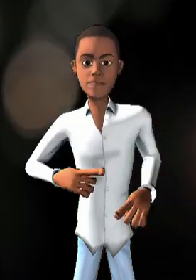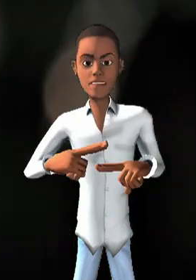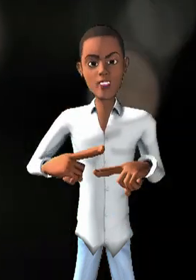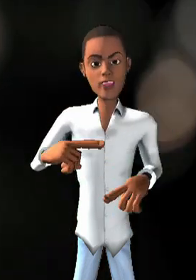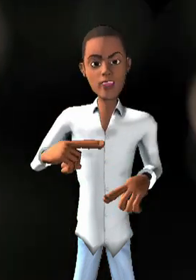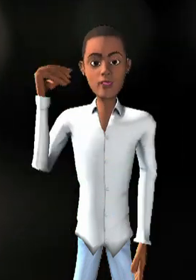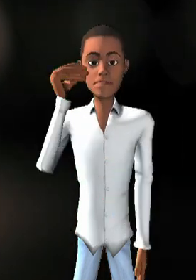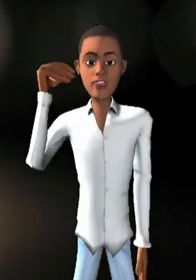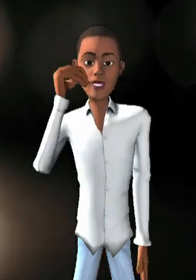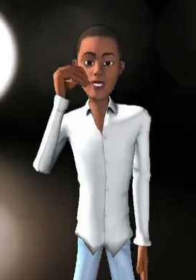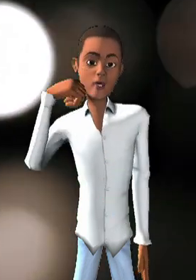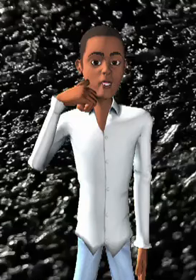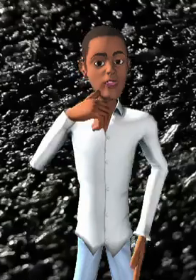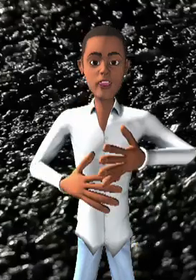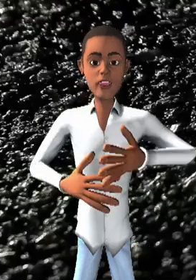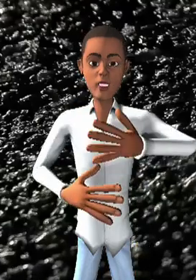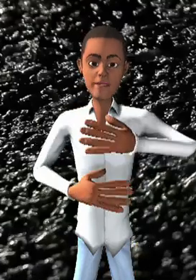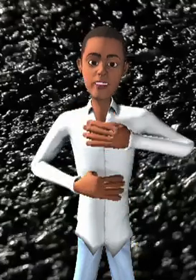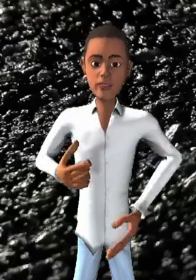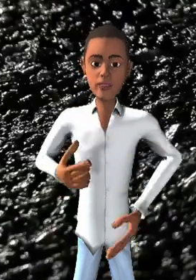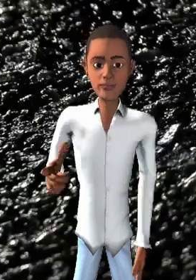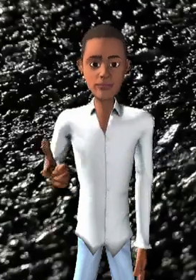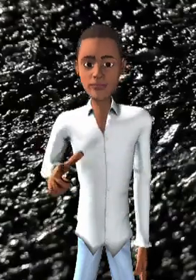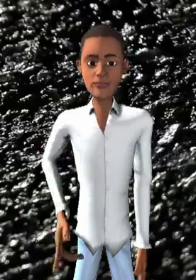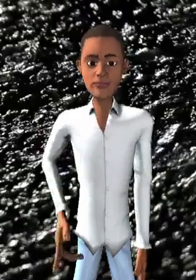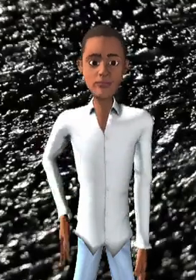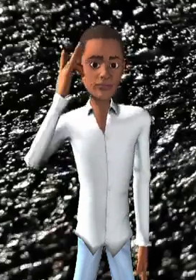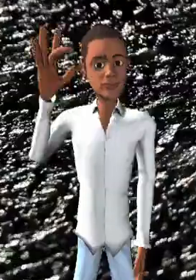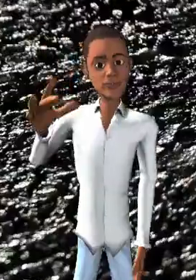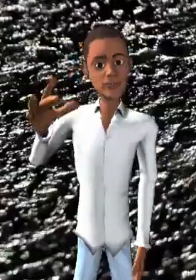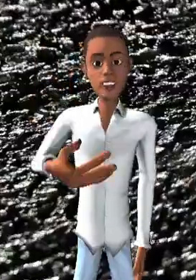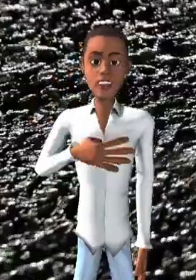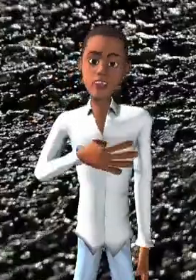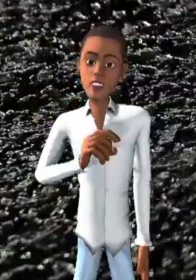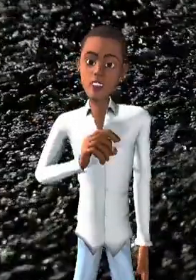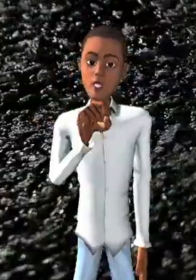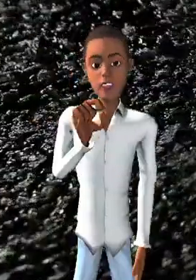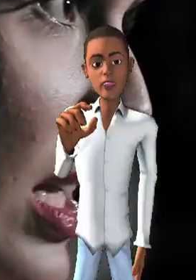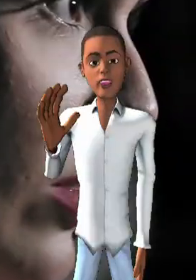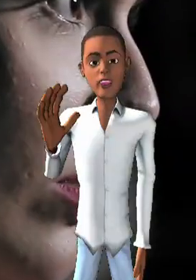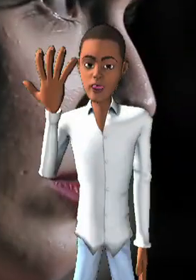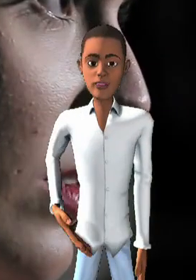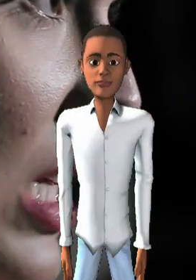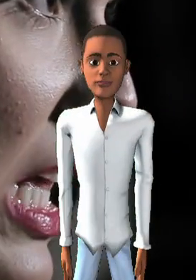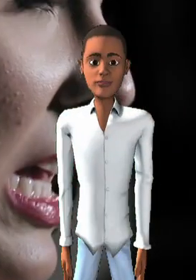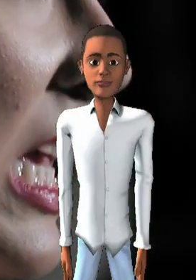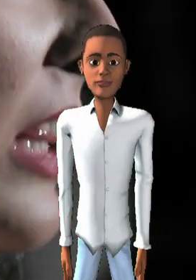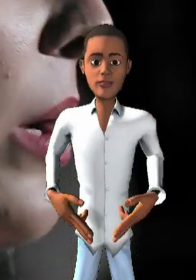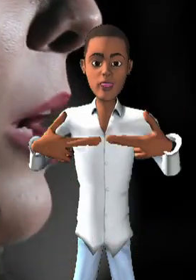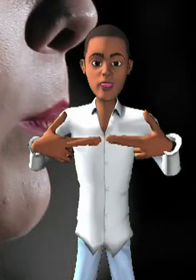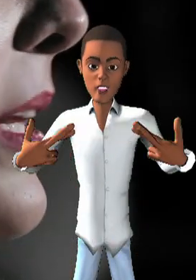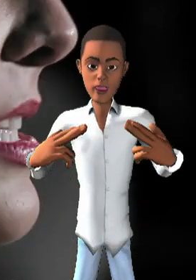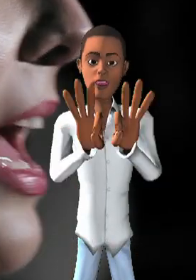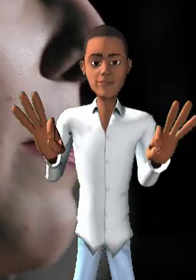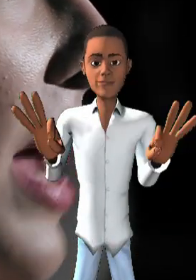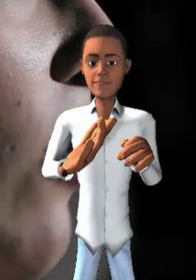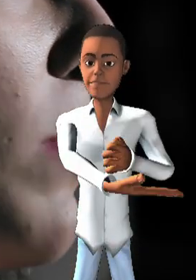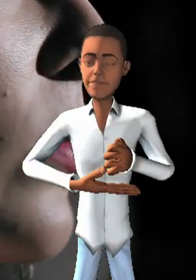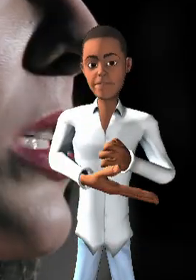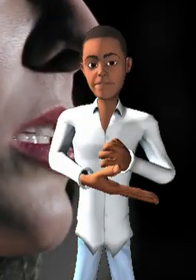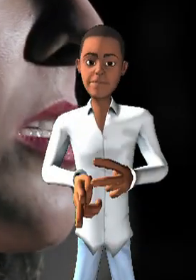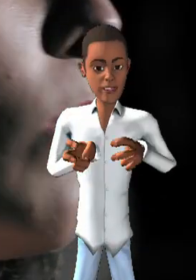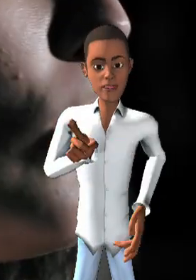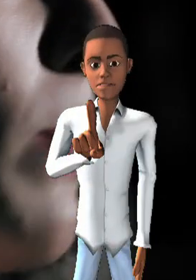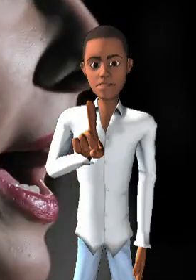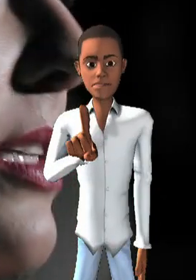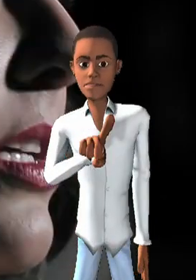é que, como ele não vive a experiência de ser mulher, ele não sabe o que está acontecendo. Então, ele não Maria Júlia Pinheiro,